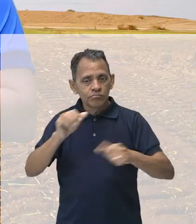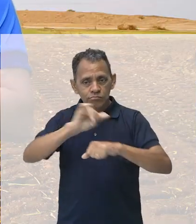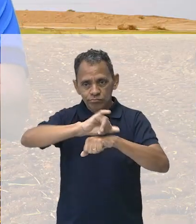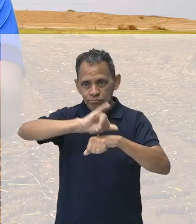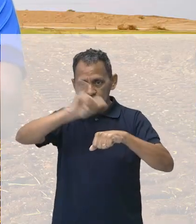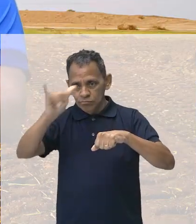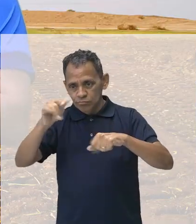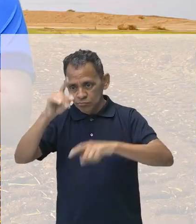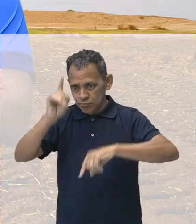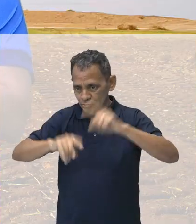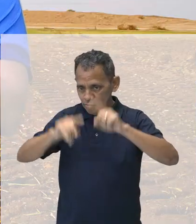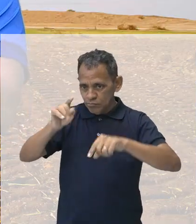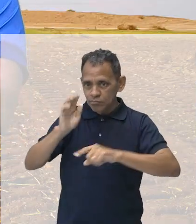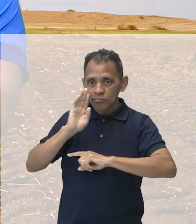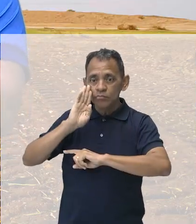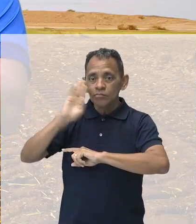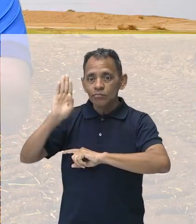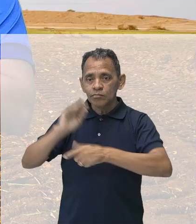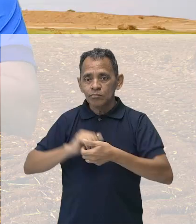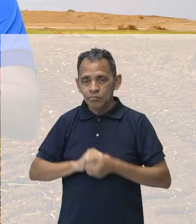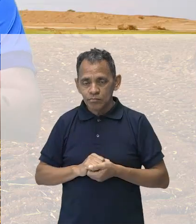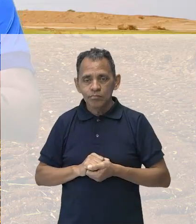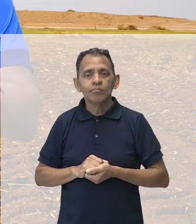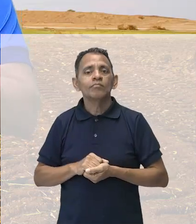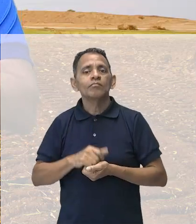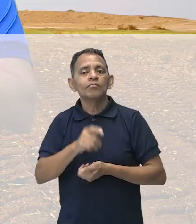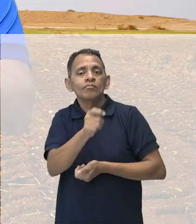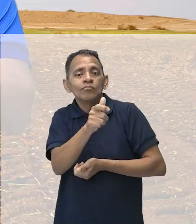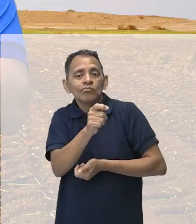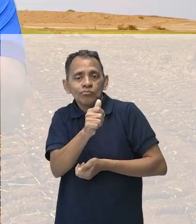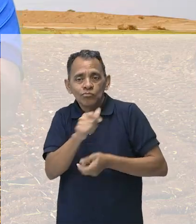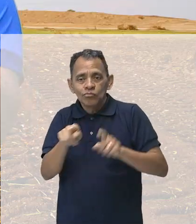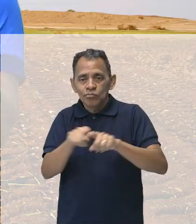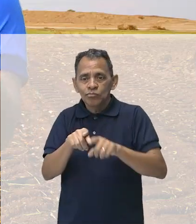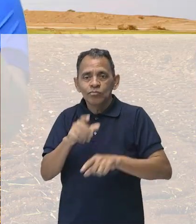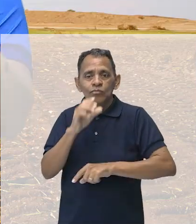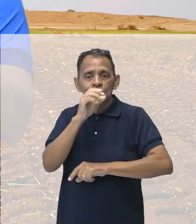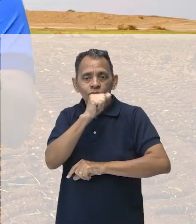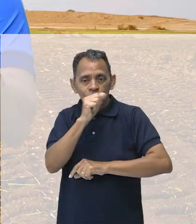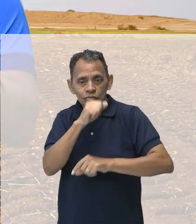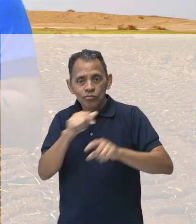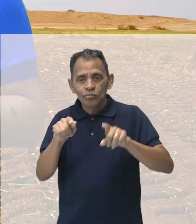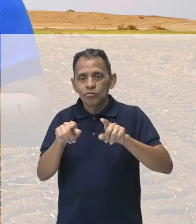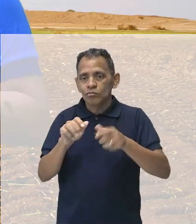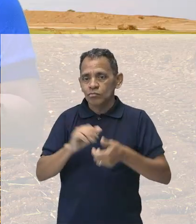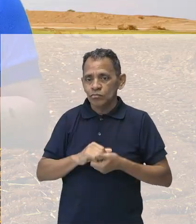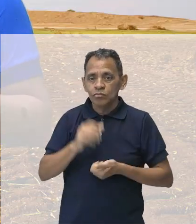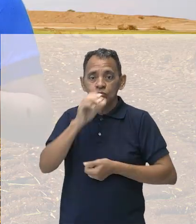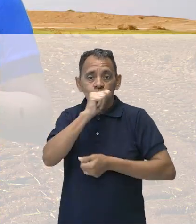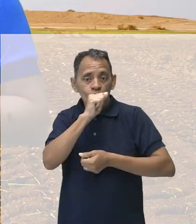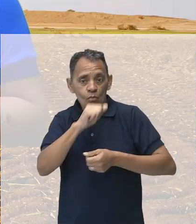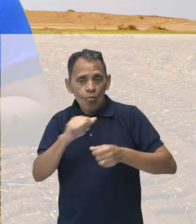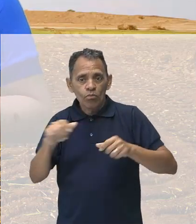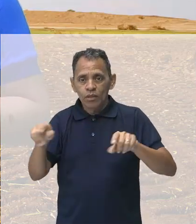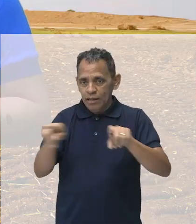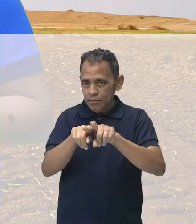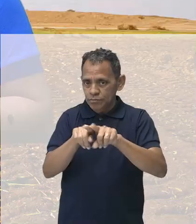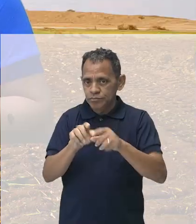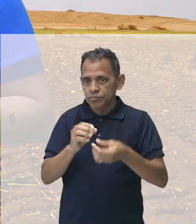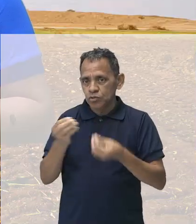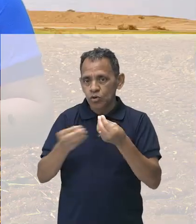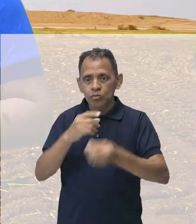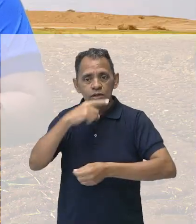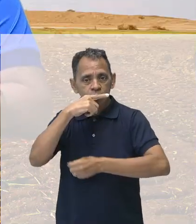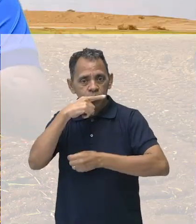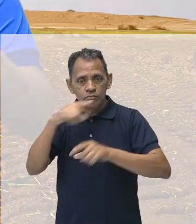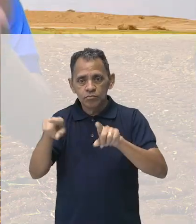produtos, principalmente ali com a soja, com a laranja, né, com a cana, que acaba ficando muito também com como o consumo interno